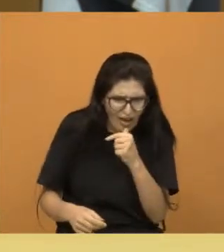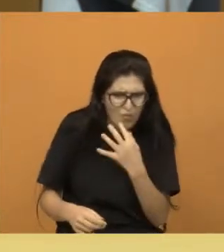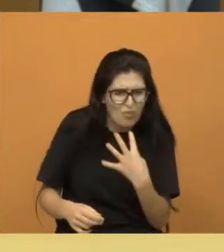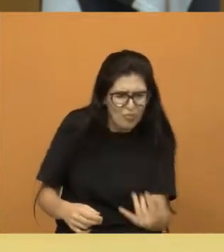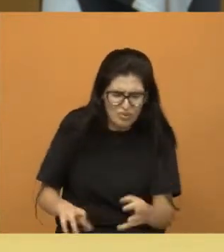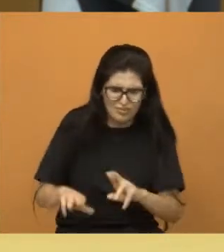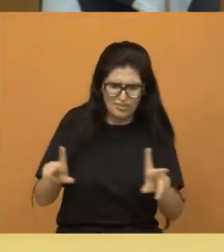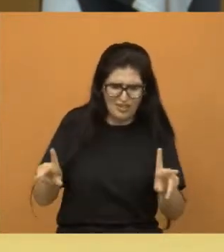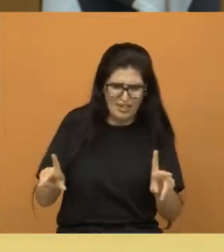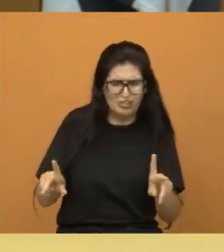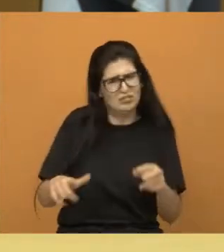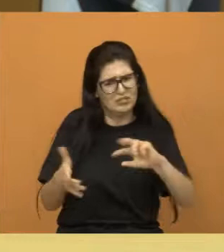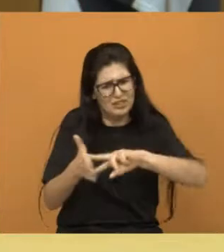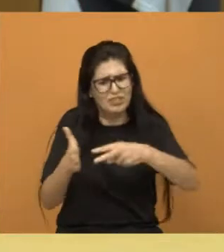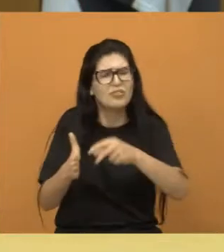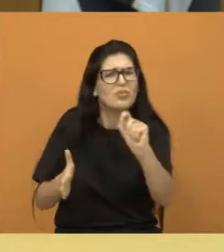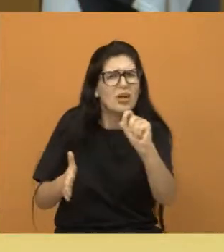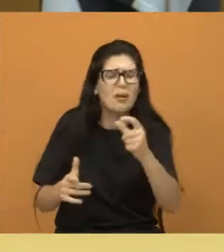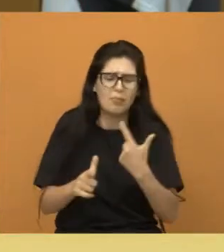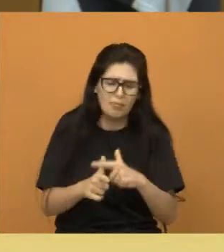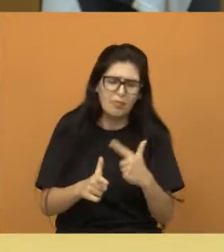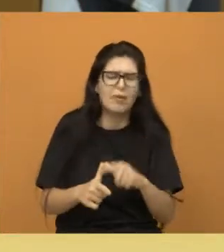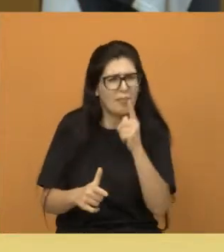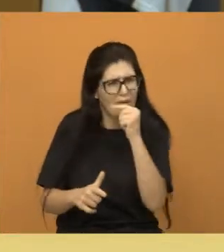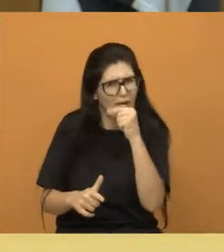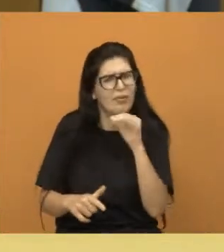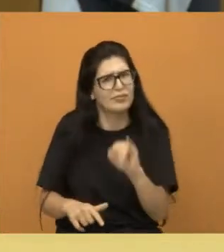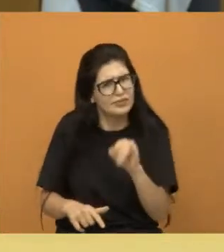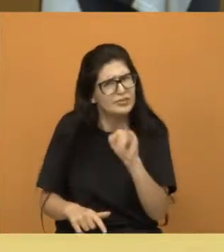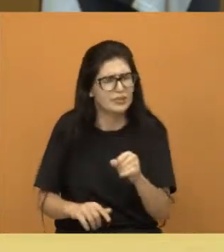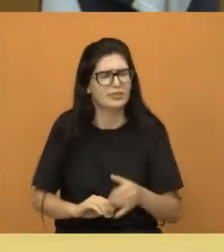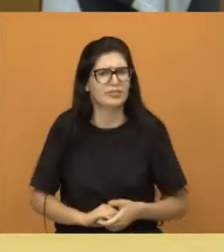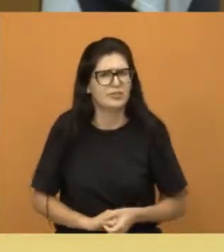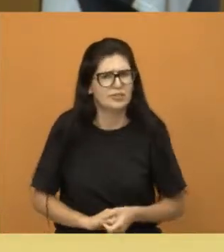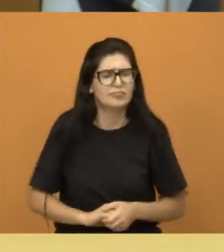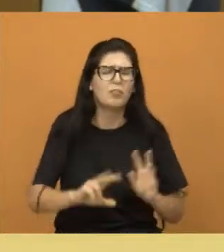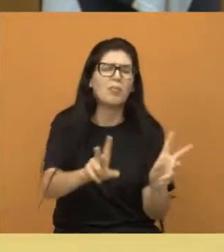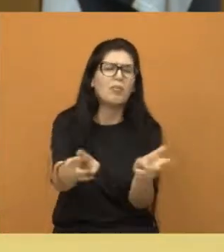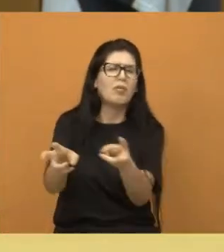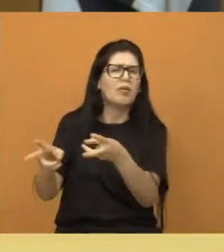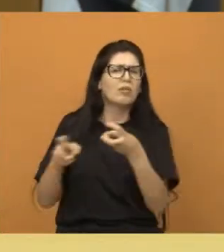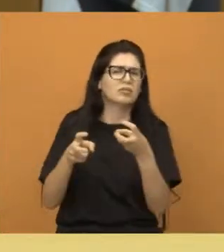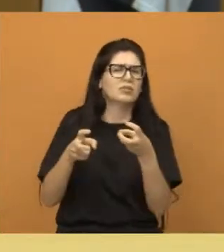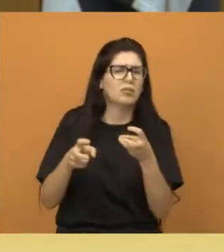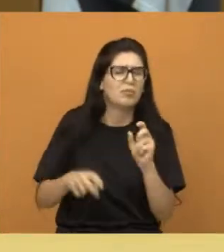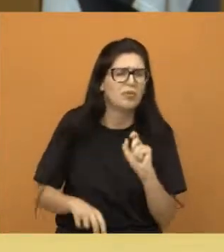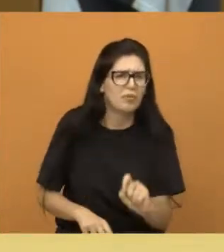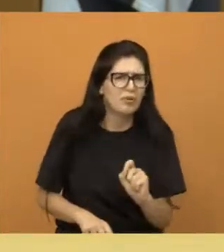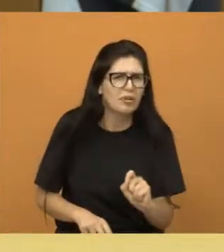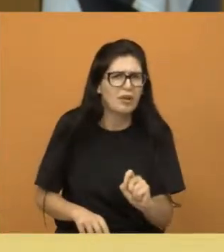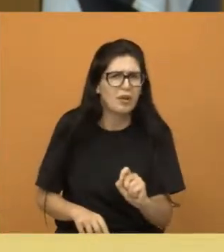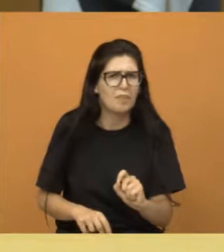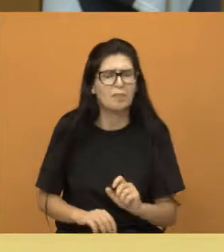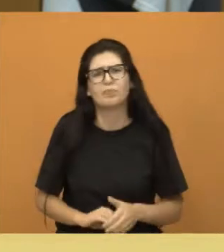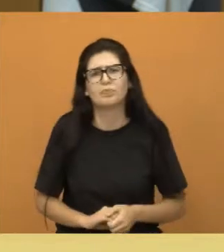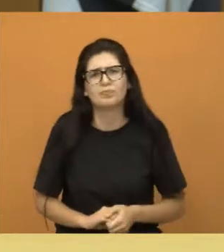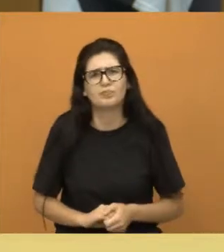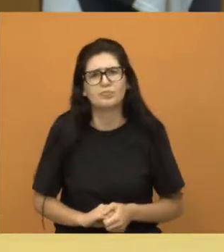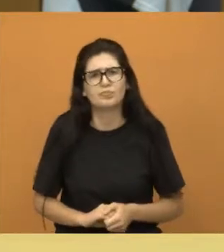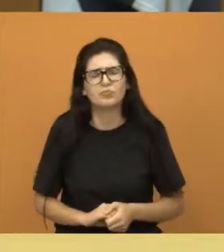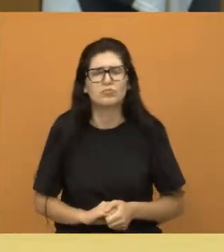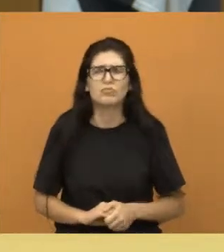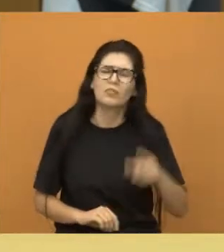É brincadeira. Você já imaginou? Então perceba o seguinte, certo? Eu só posso intitular isso como o